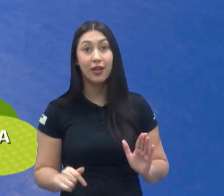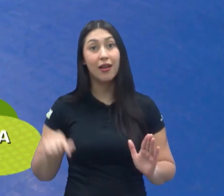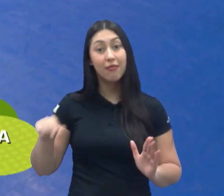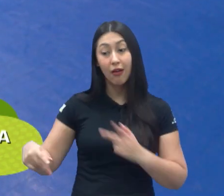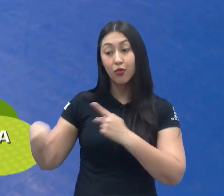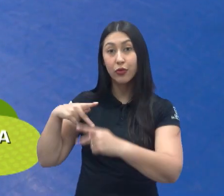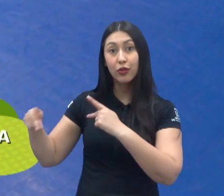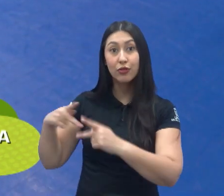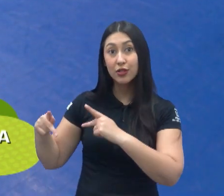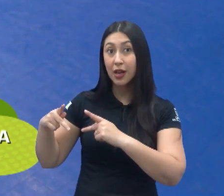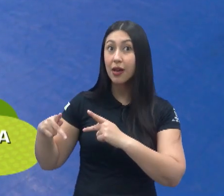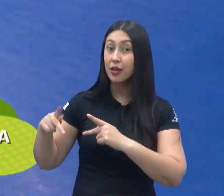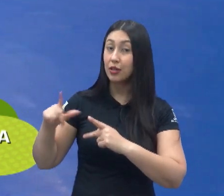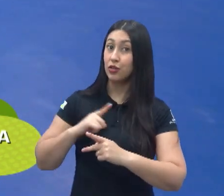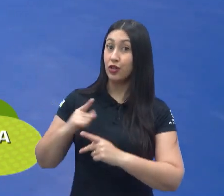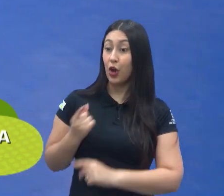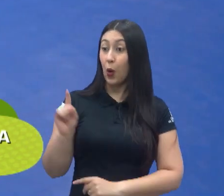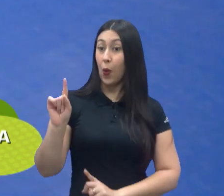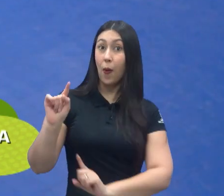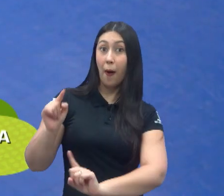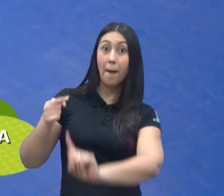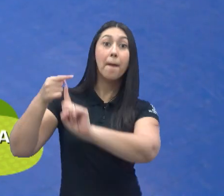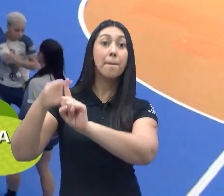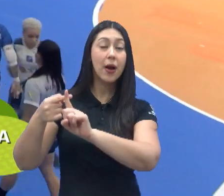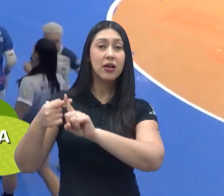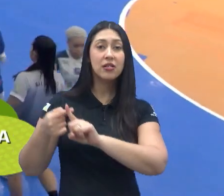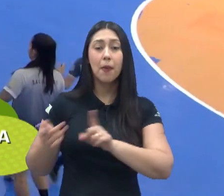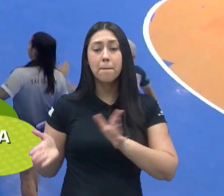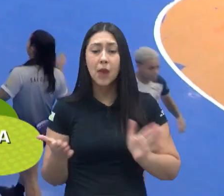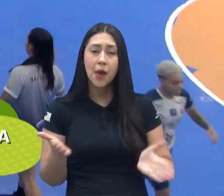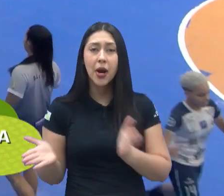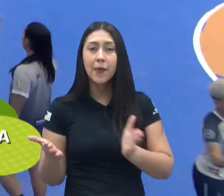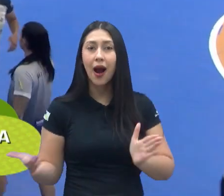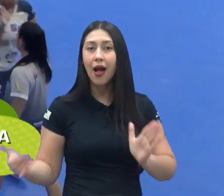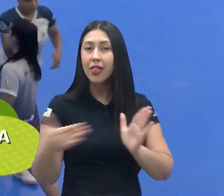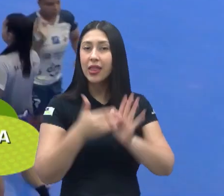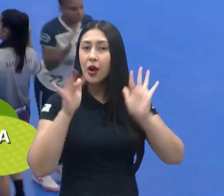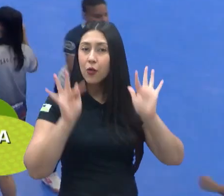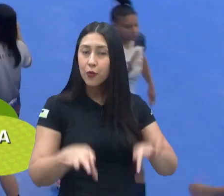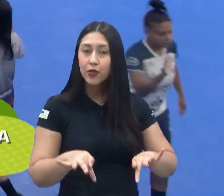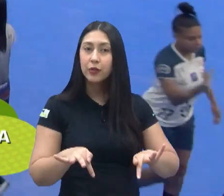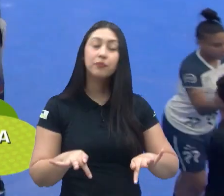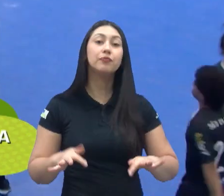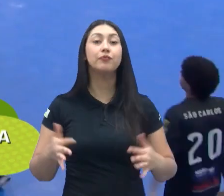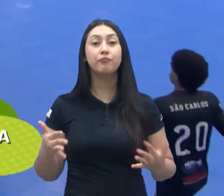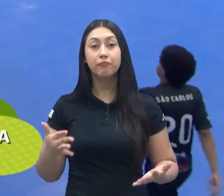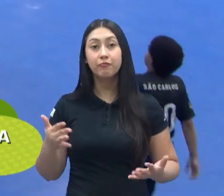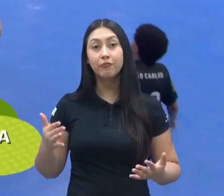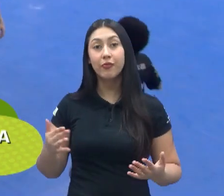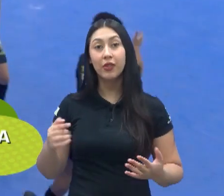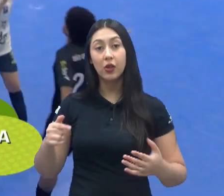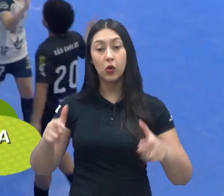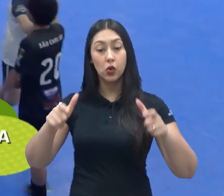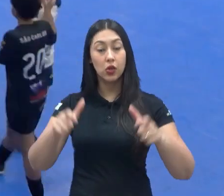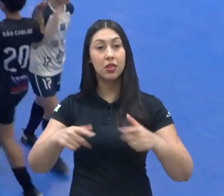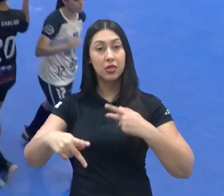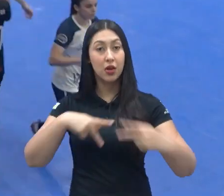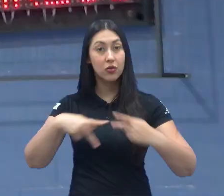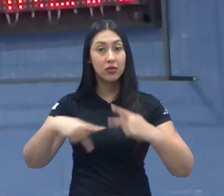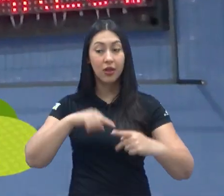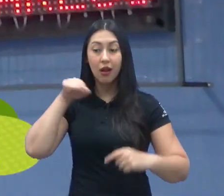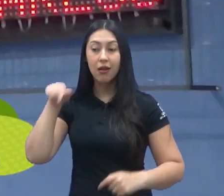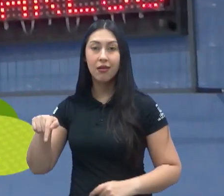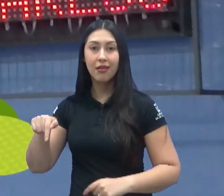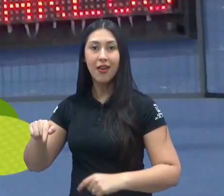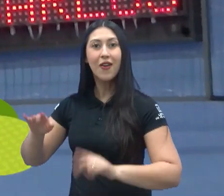apenas cadenciaram o jogo até o cronômetro zerar. Final no ginásio Altos de Santana, São José finalista